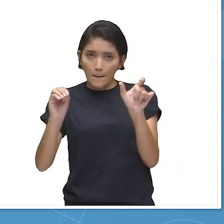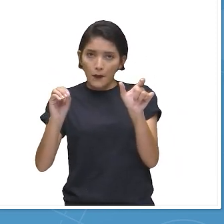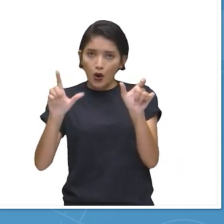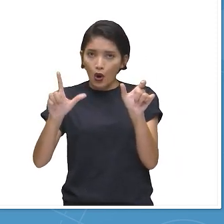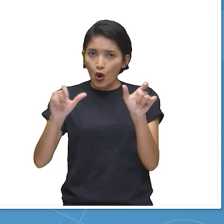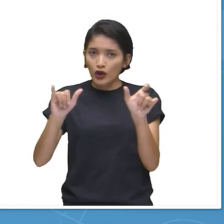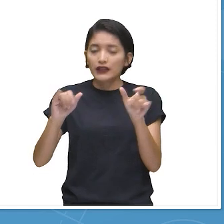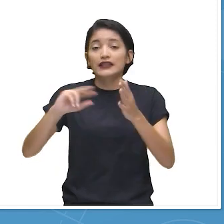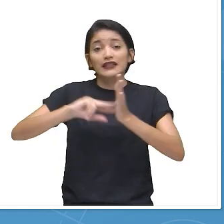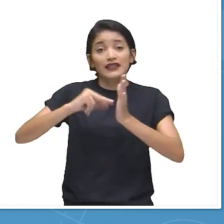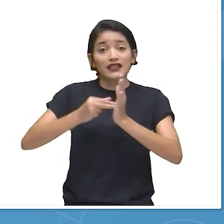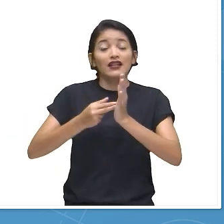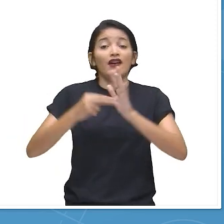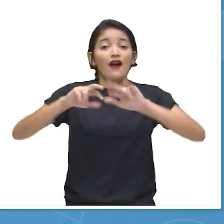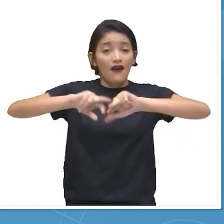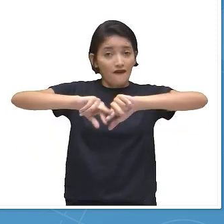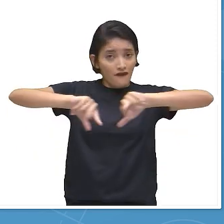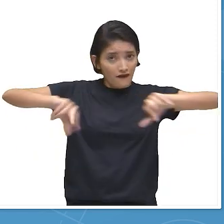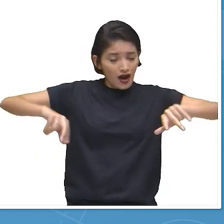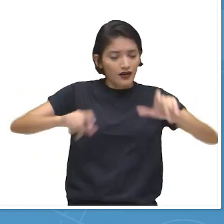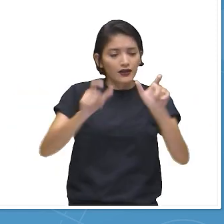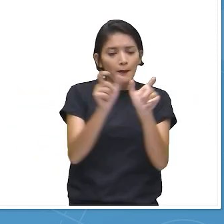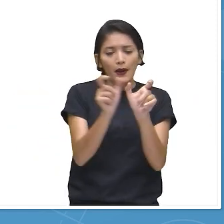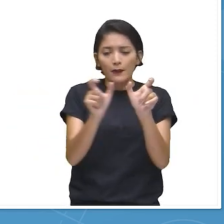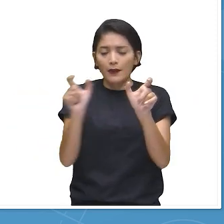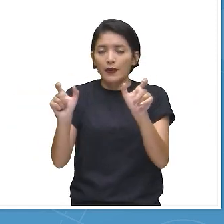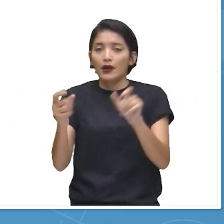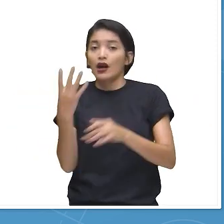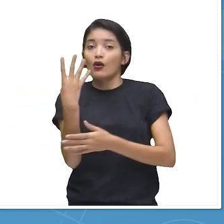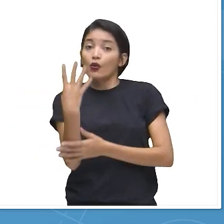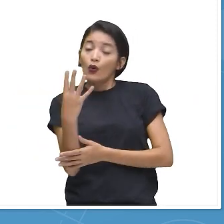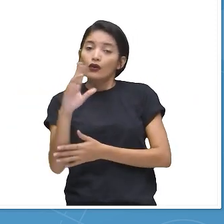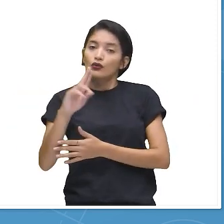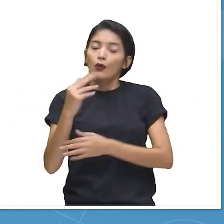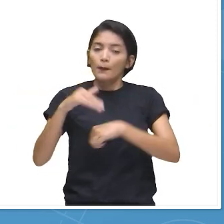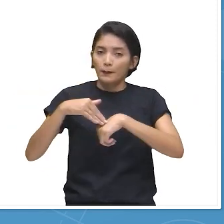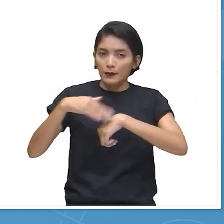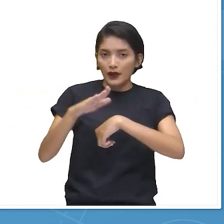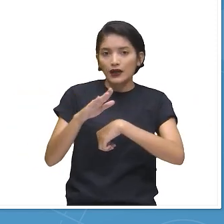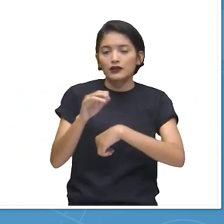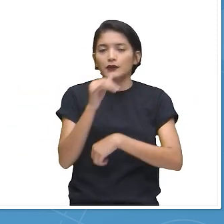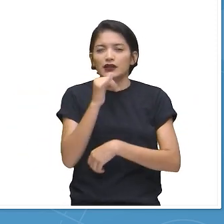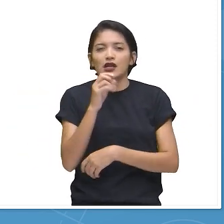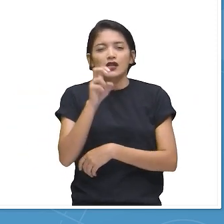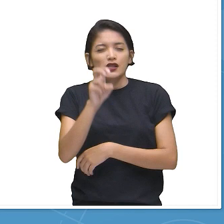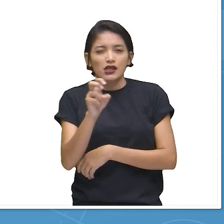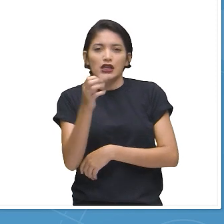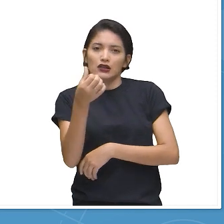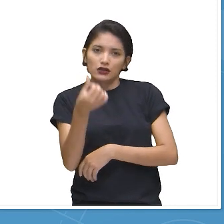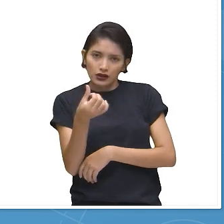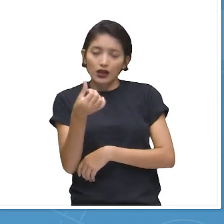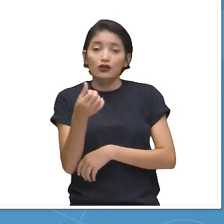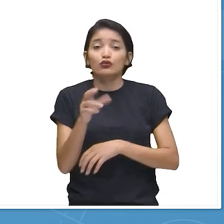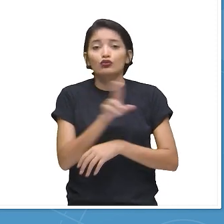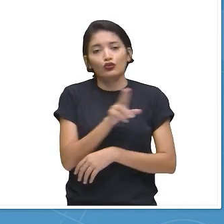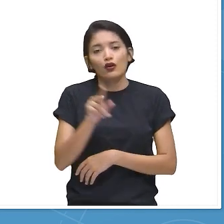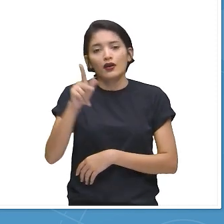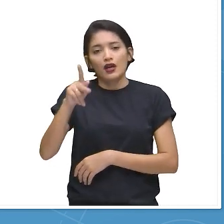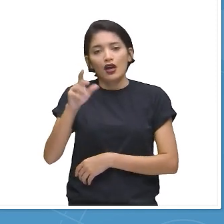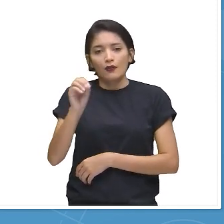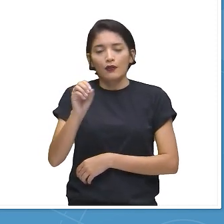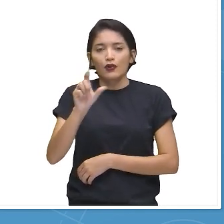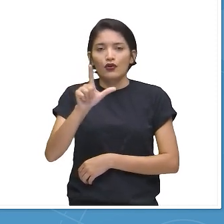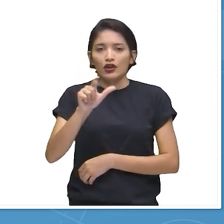significa muitas sílabas. Então, 4 ou mais, 5, 6 sílabas, eu vou chamar de